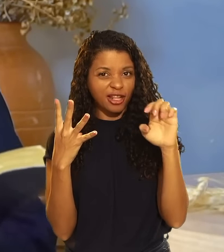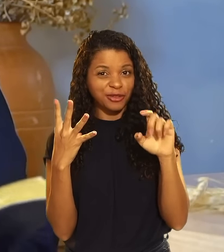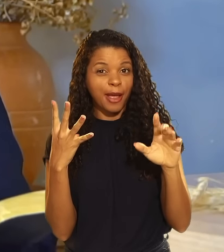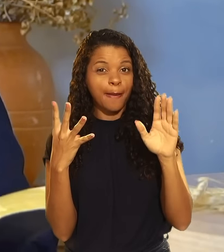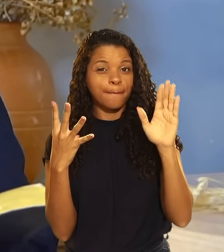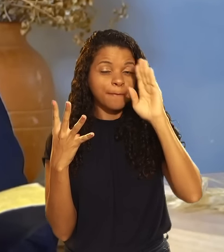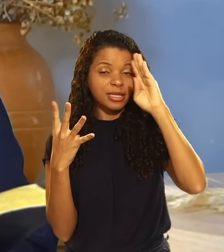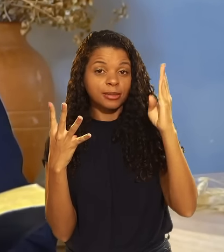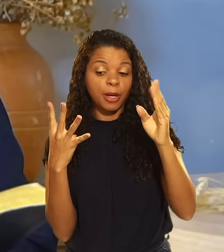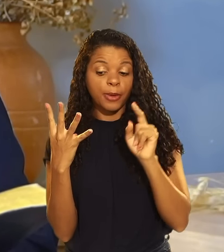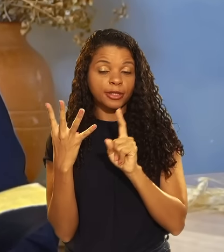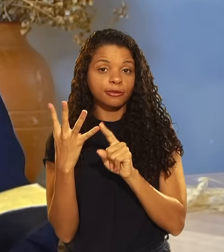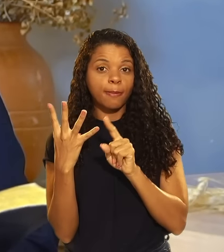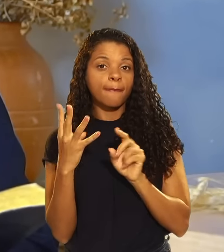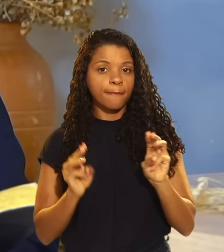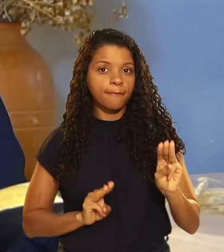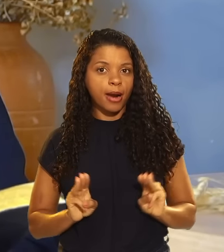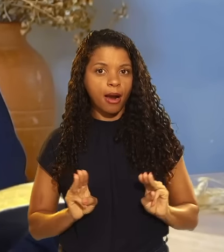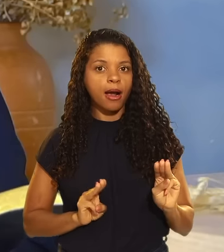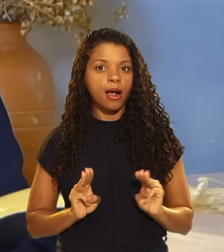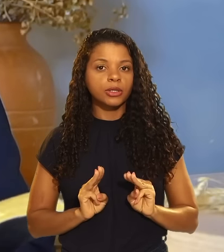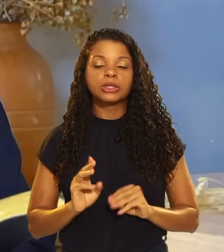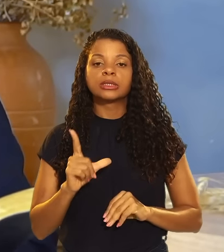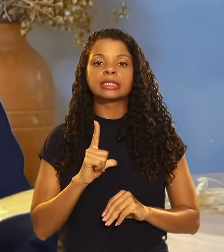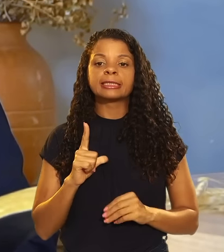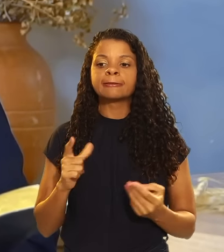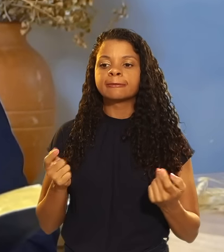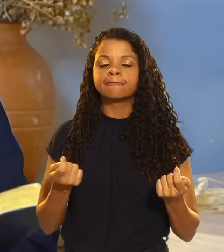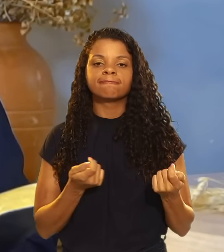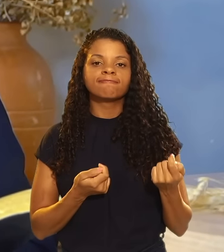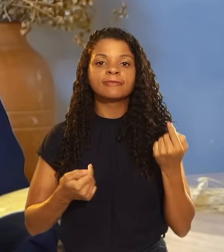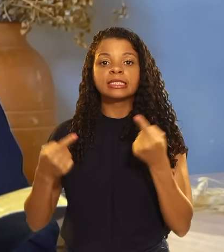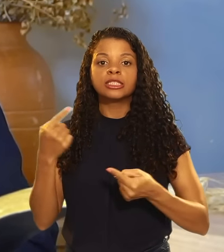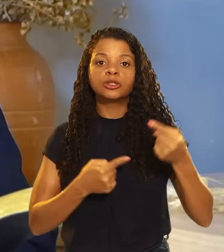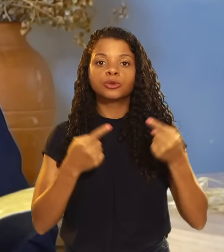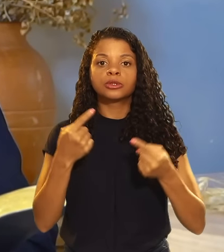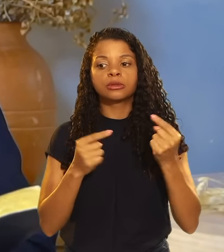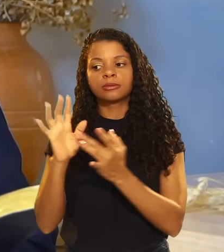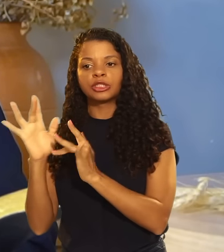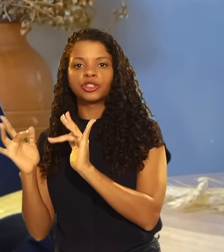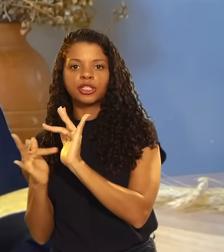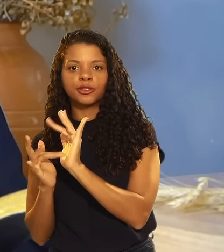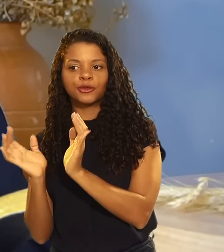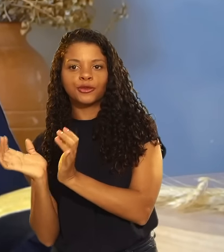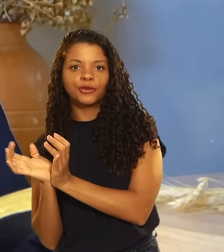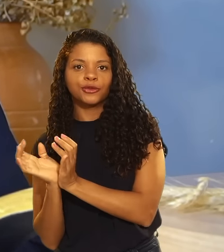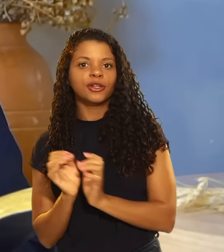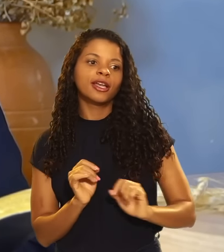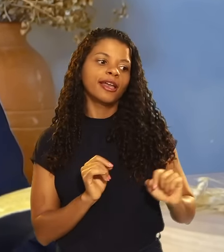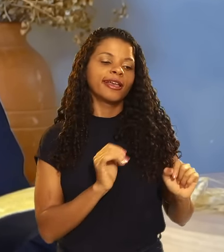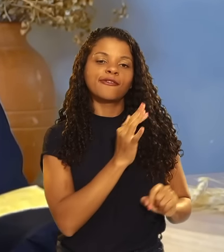uma tensão entre Jesus e esses líderes religiosos. Lógico que essa tensão não